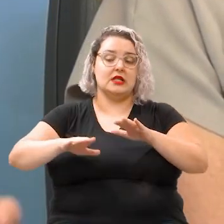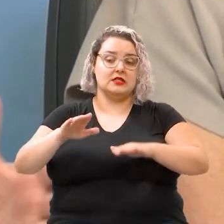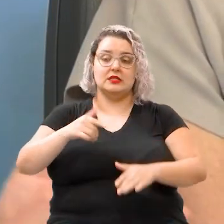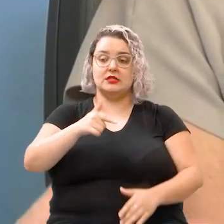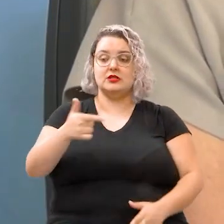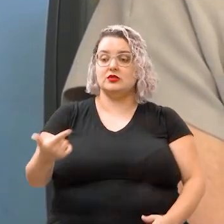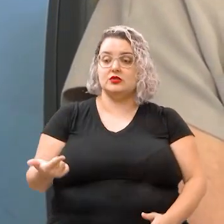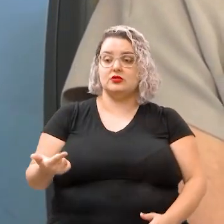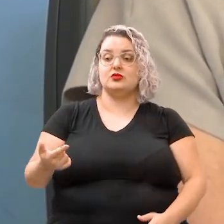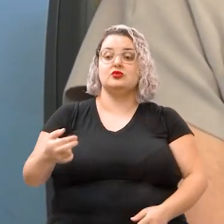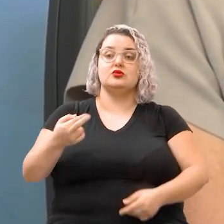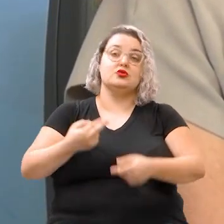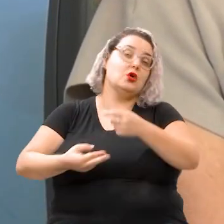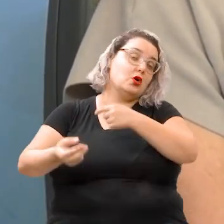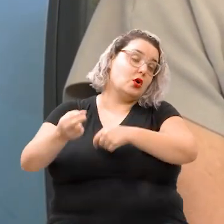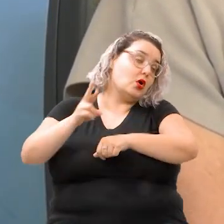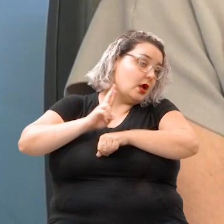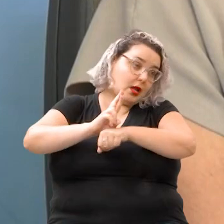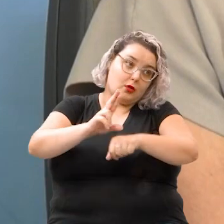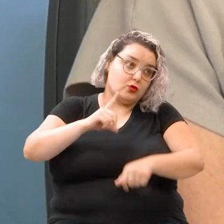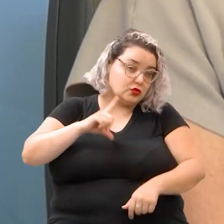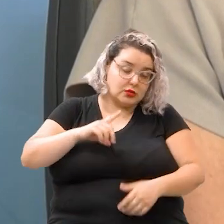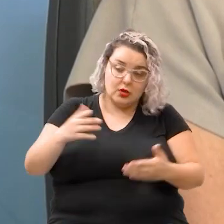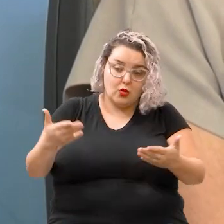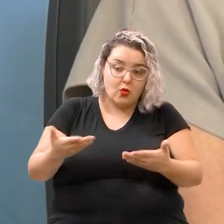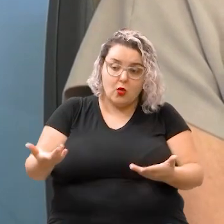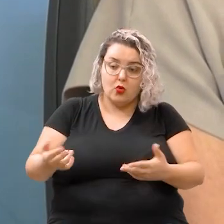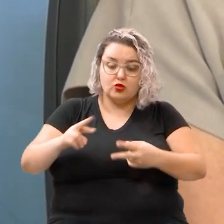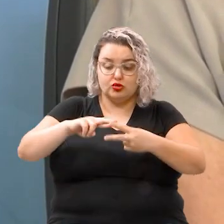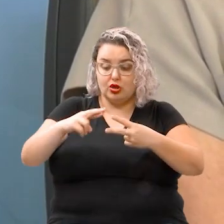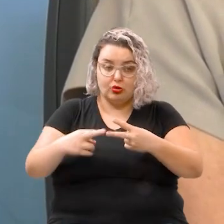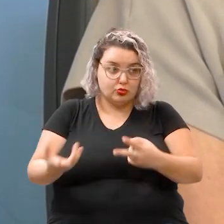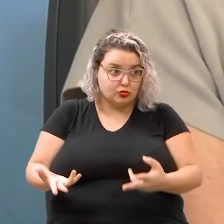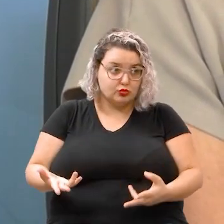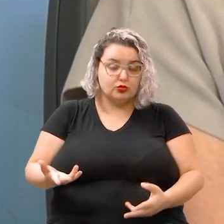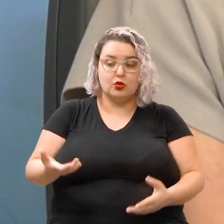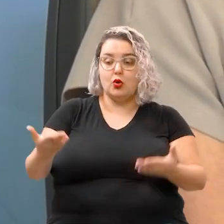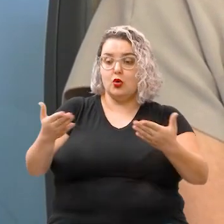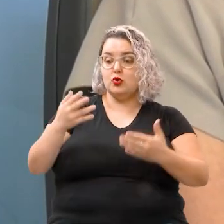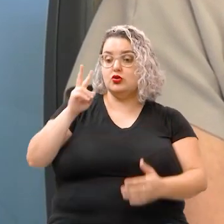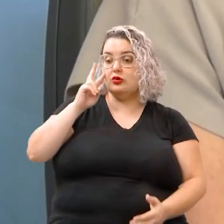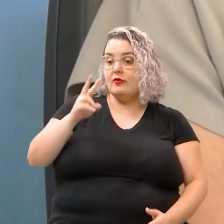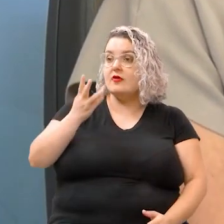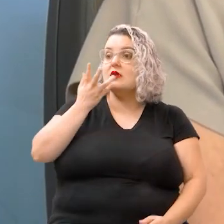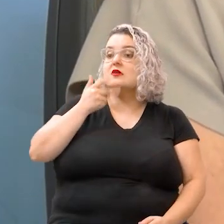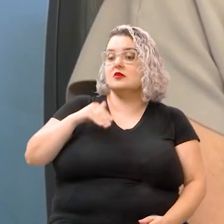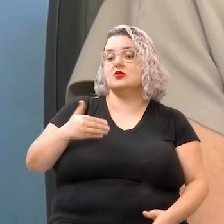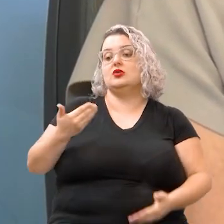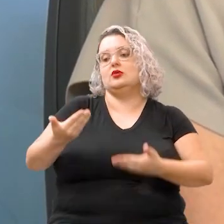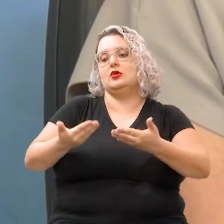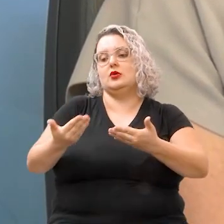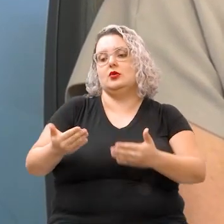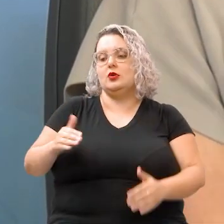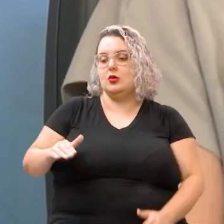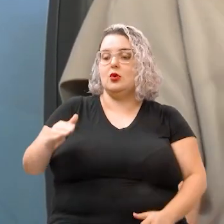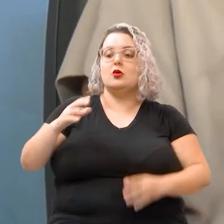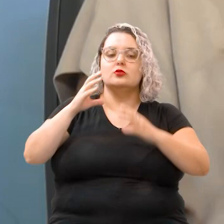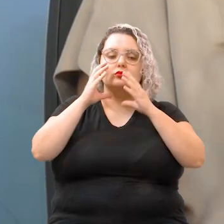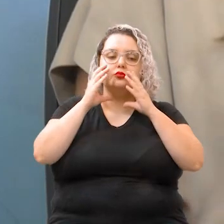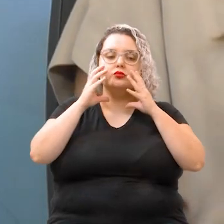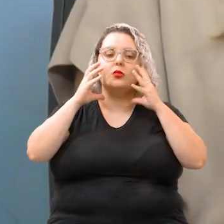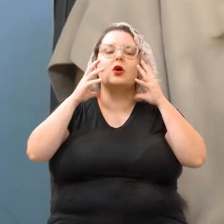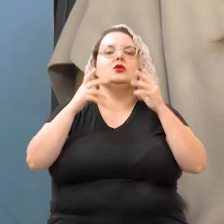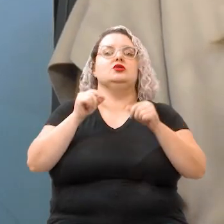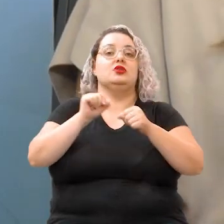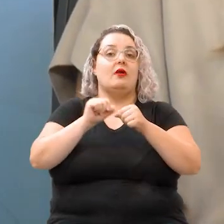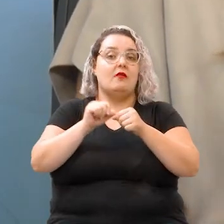tivesse tanto recurso como nós temos hoje. Hoje você pega uma criança, você já começa a trabalhar crescimento facial, você